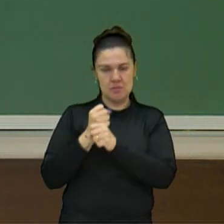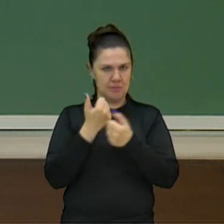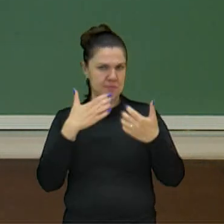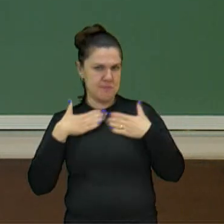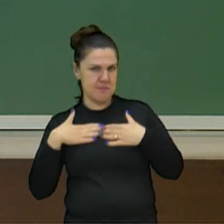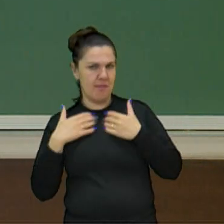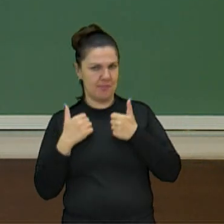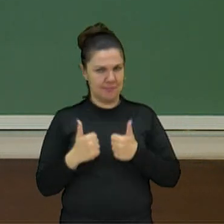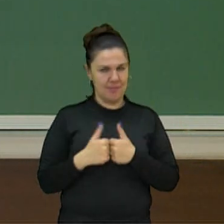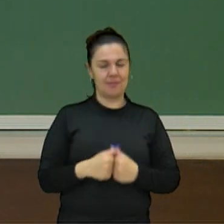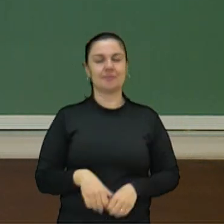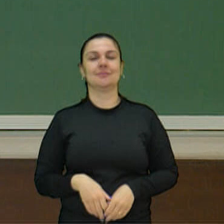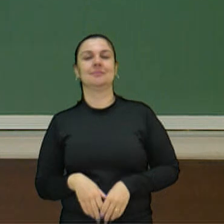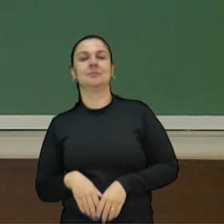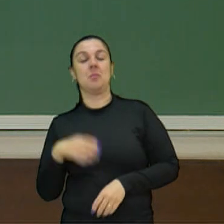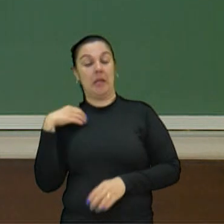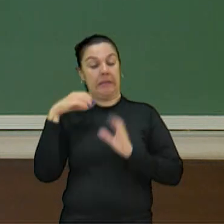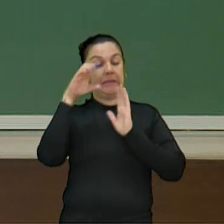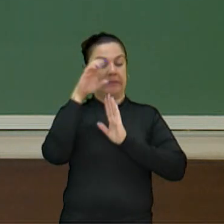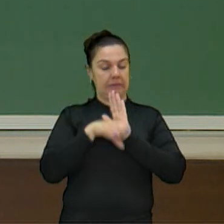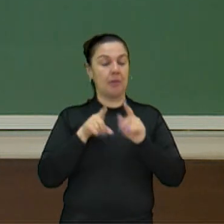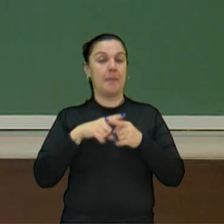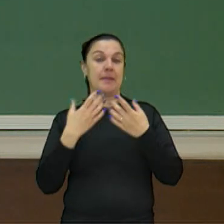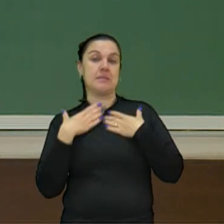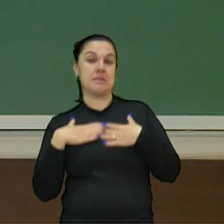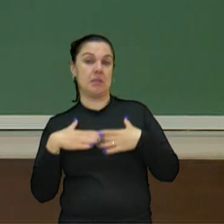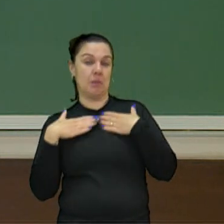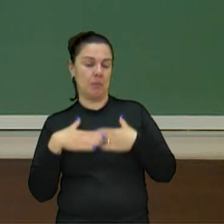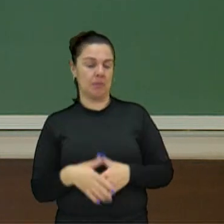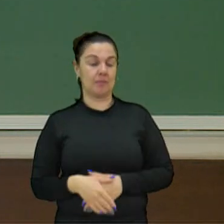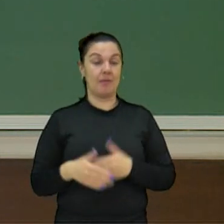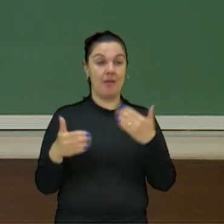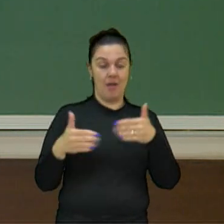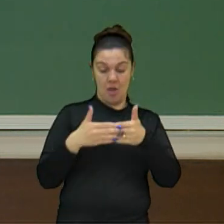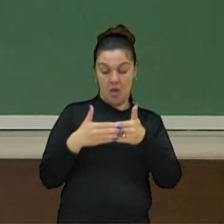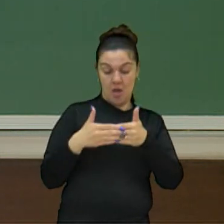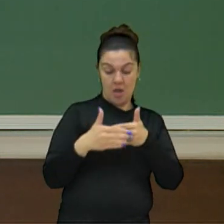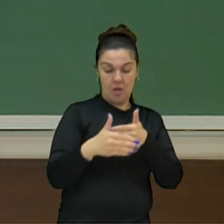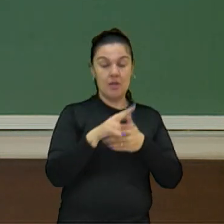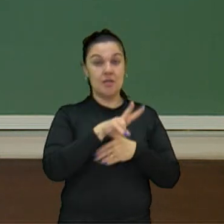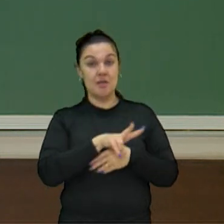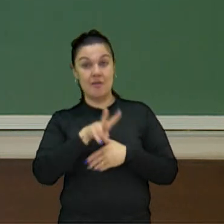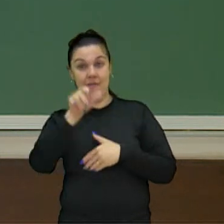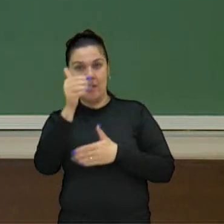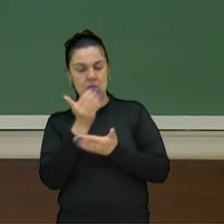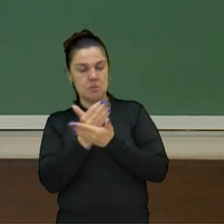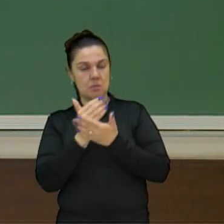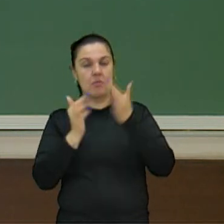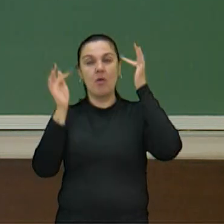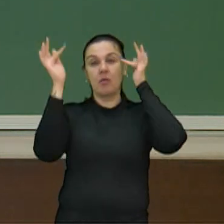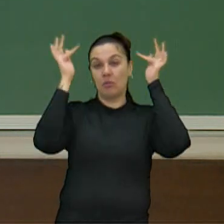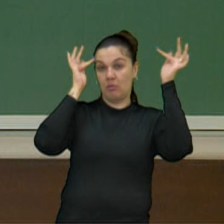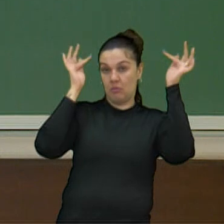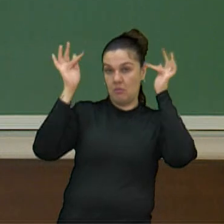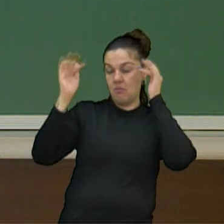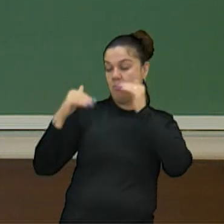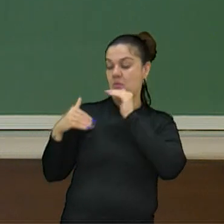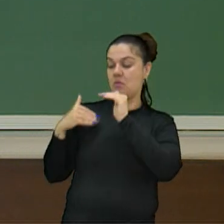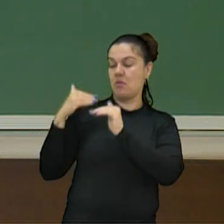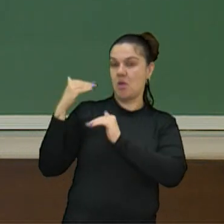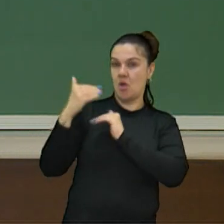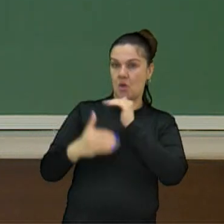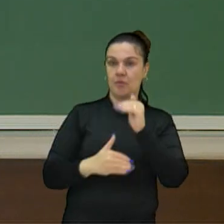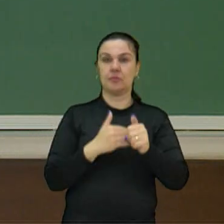de hoje também, né? Bem conceitual, mas bem tranquila. A partir da próxima aula, a gente vai entrar nas teorias evolutivas, né? Vai